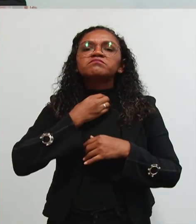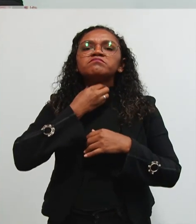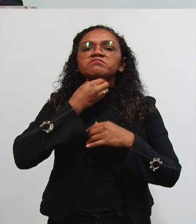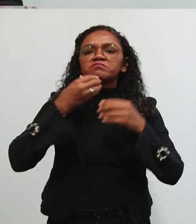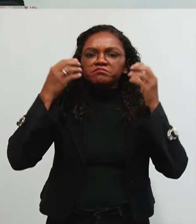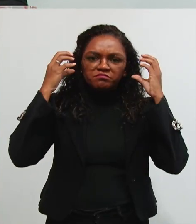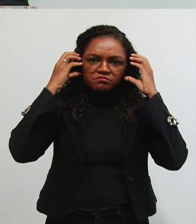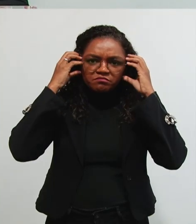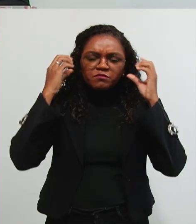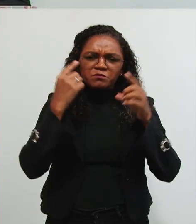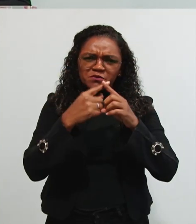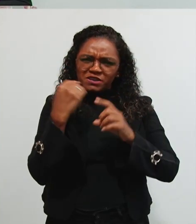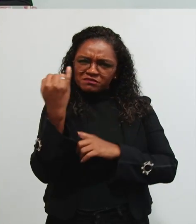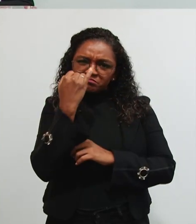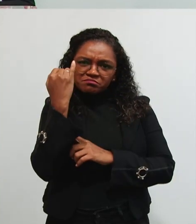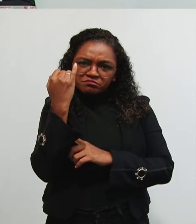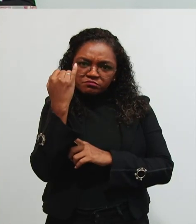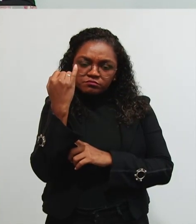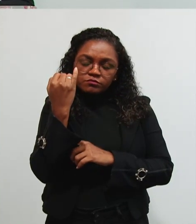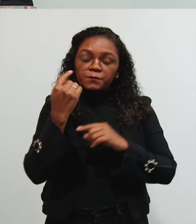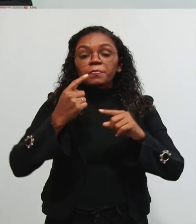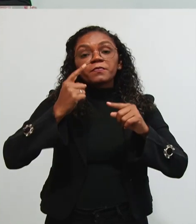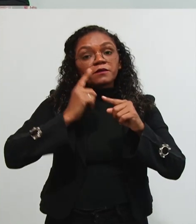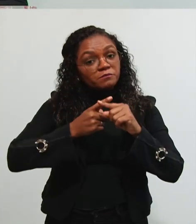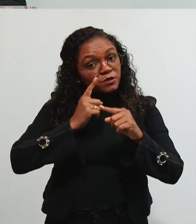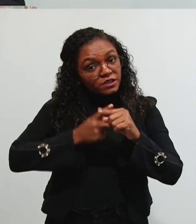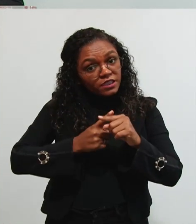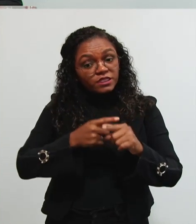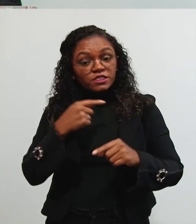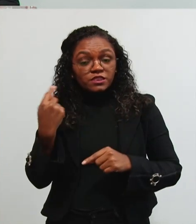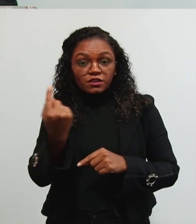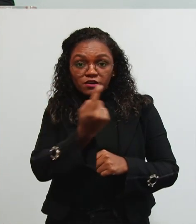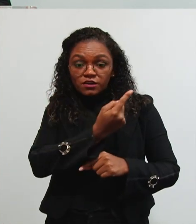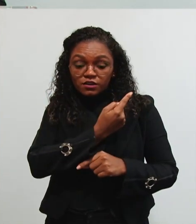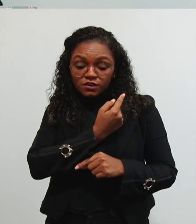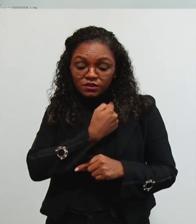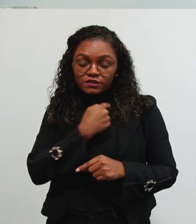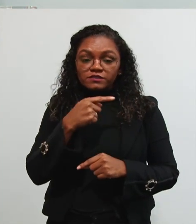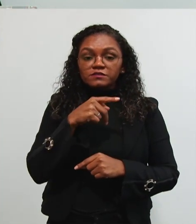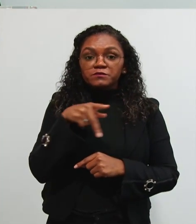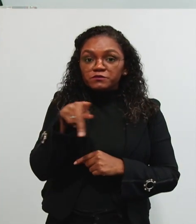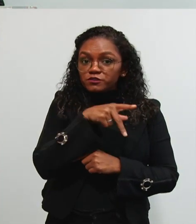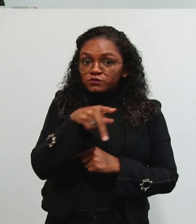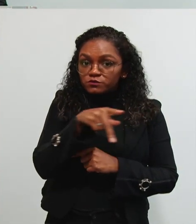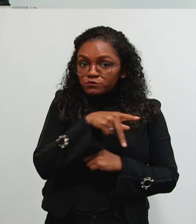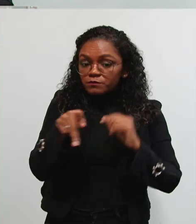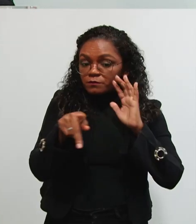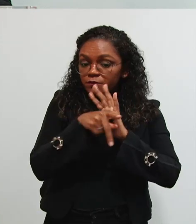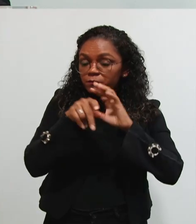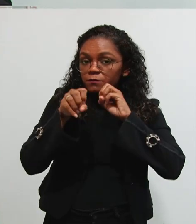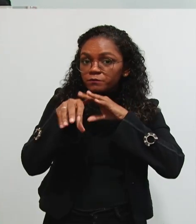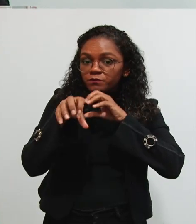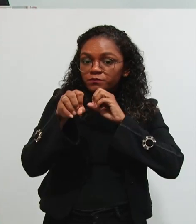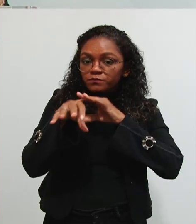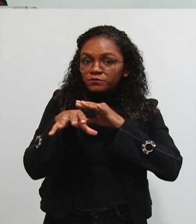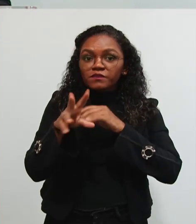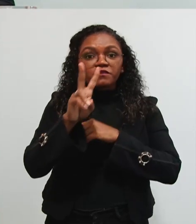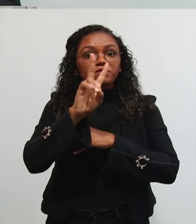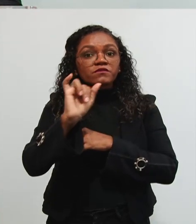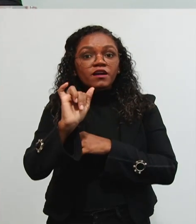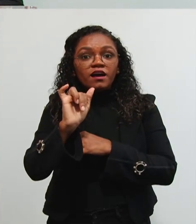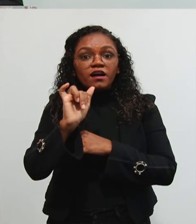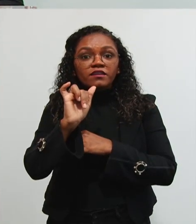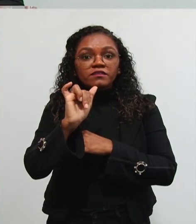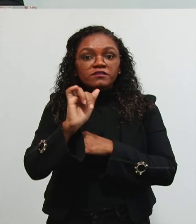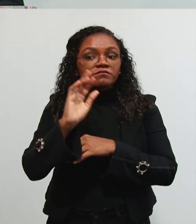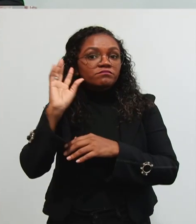Por que é importante? Porque nós, como professores, né, como educadores, estamos ali e iremos nos deparar,